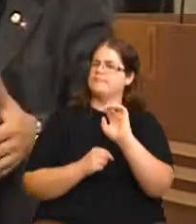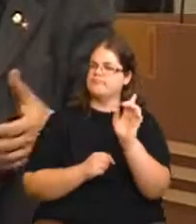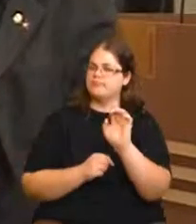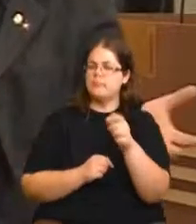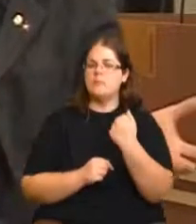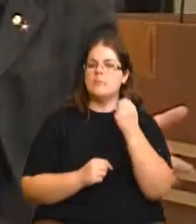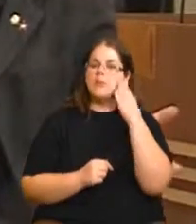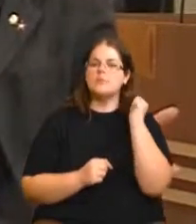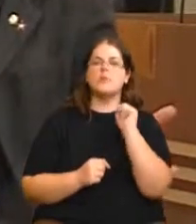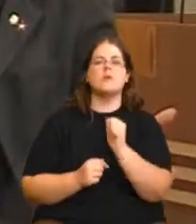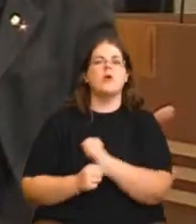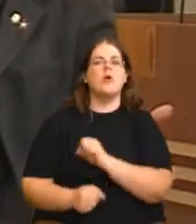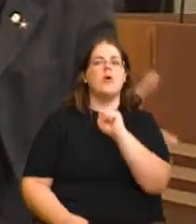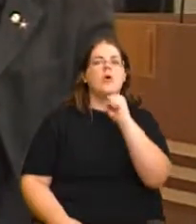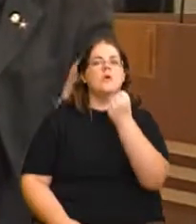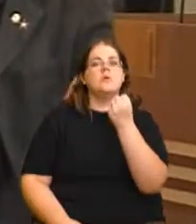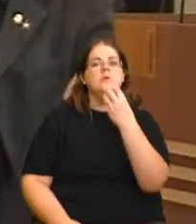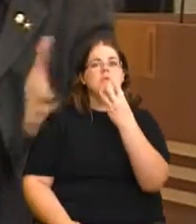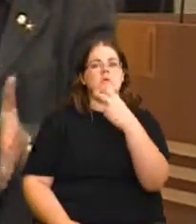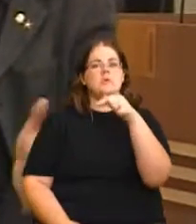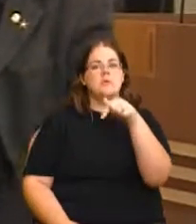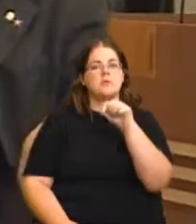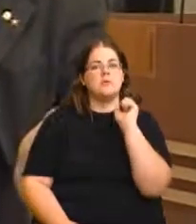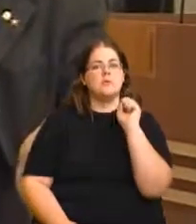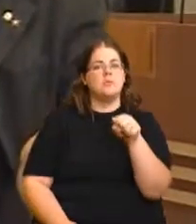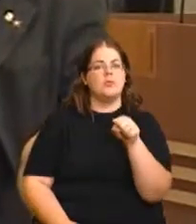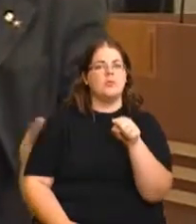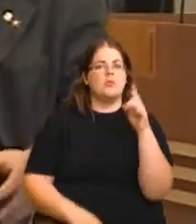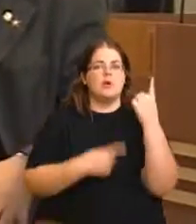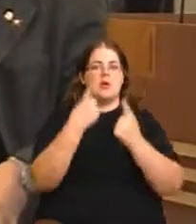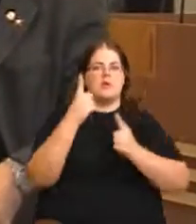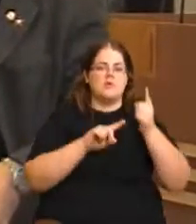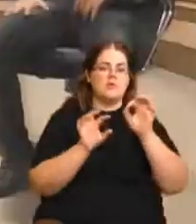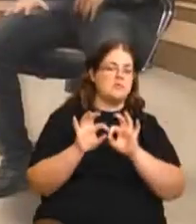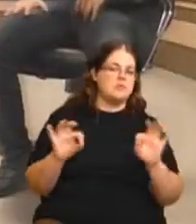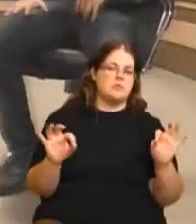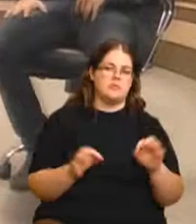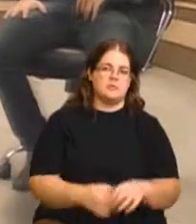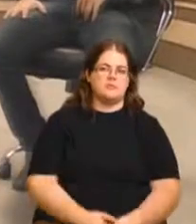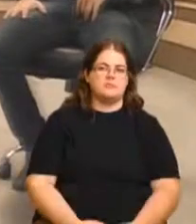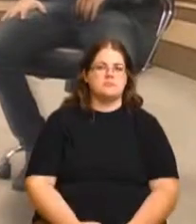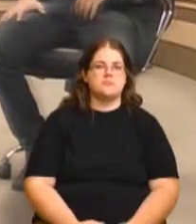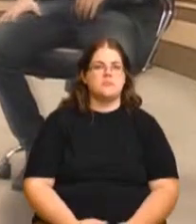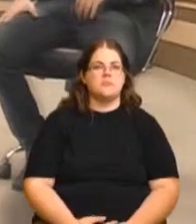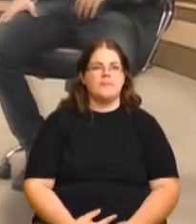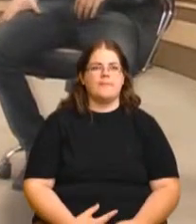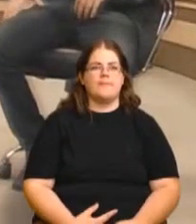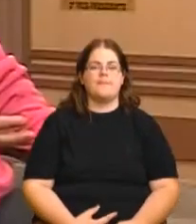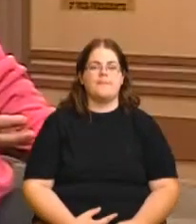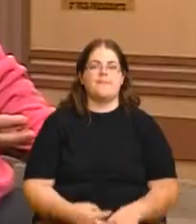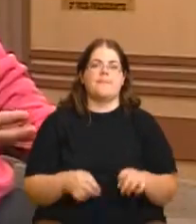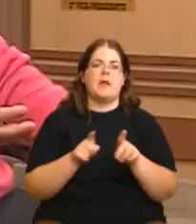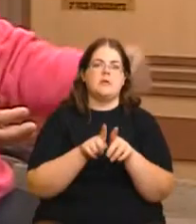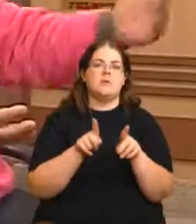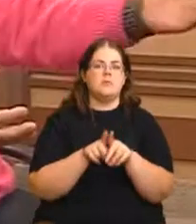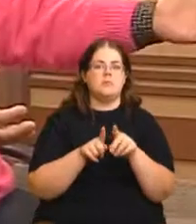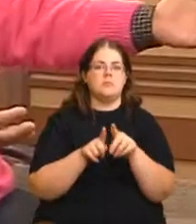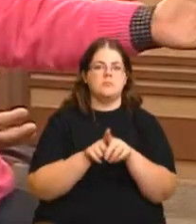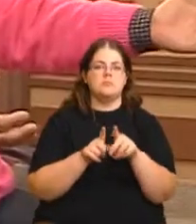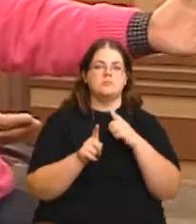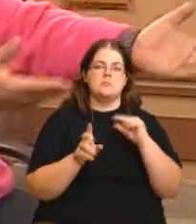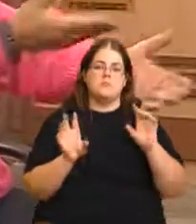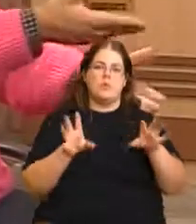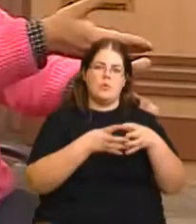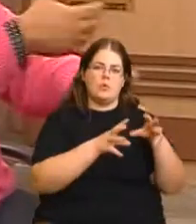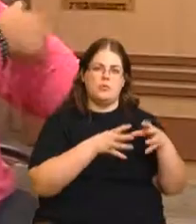gasto 1.837.000 num Carnaval de menor monta. E até porque chama atenção que a própria comissão especial nomeada pelo prefeito, que realizou